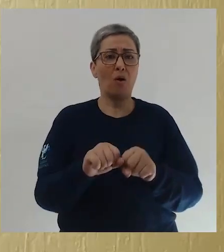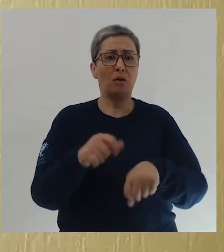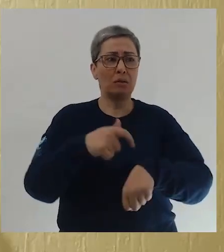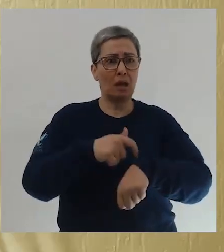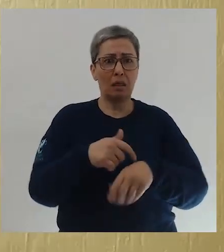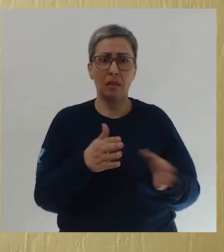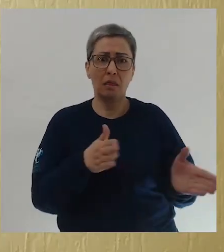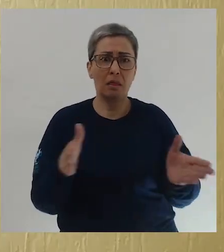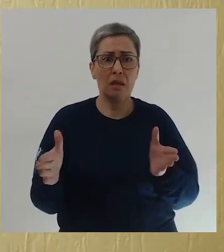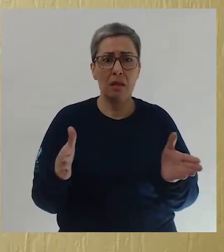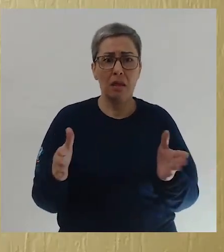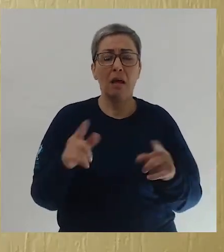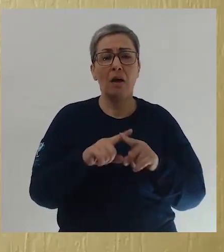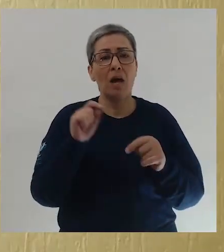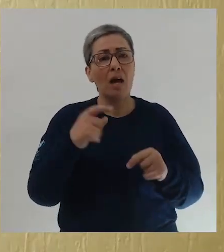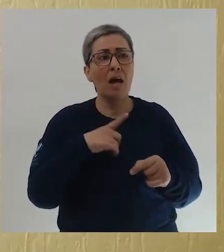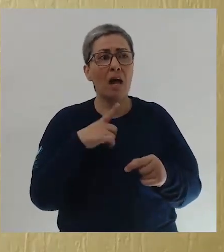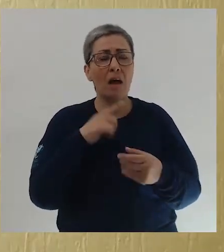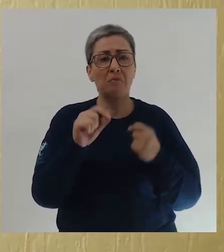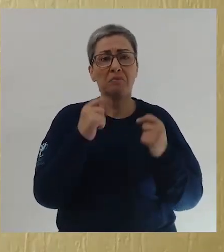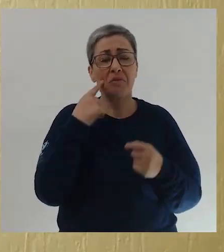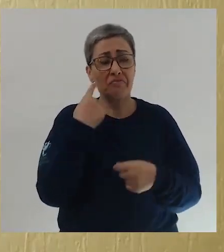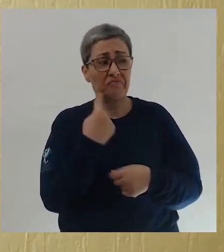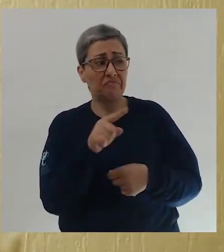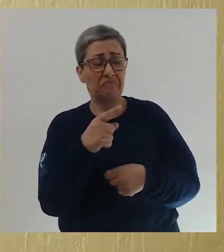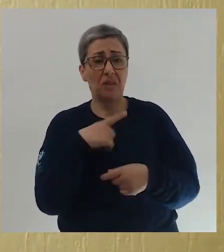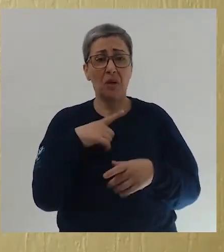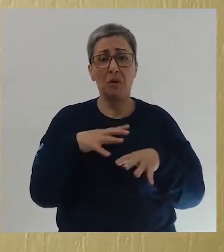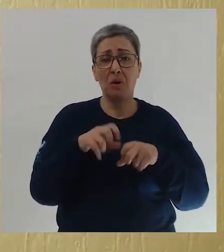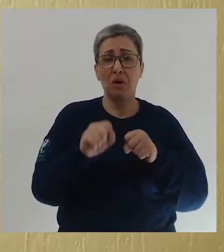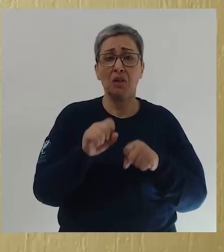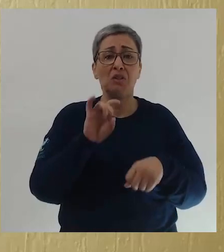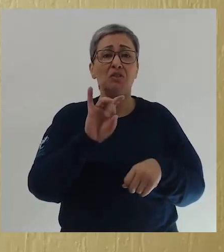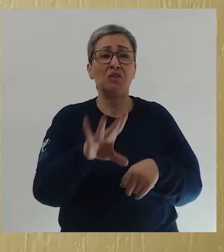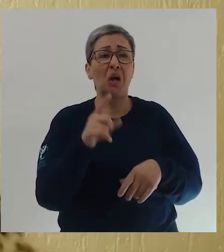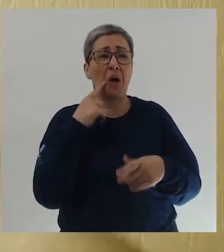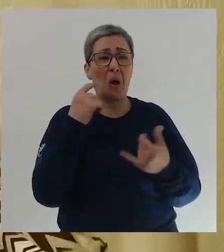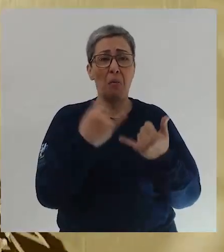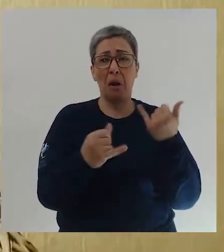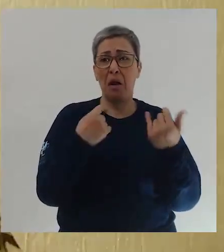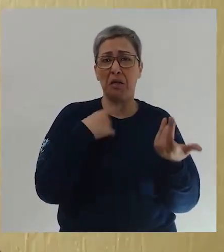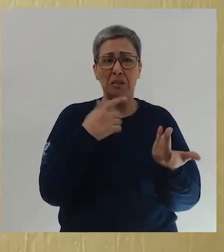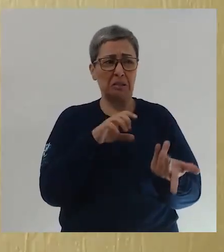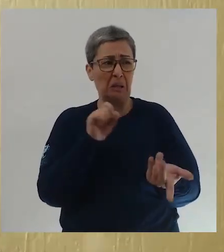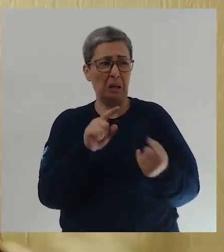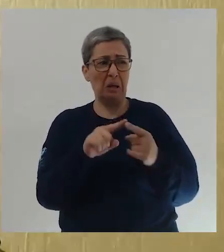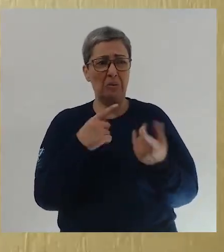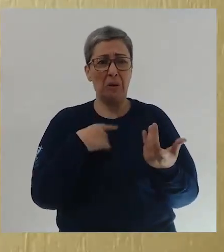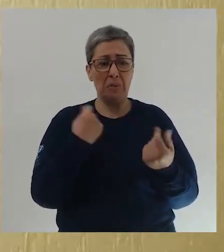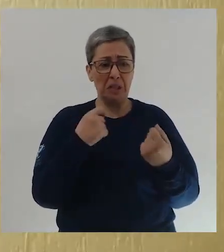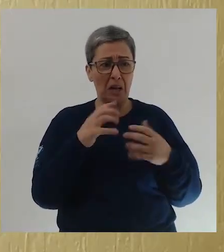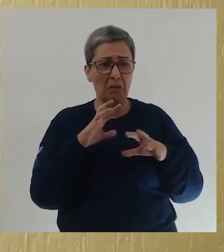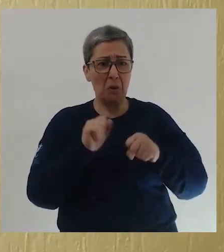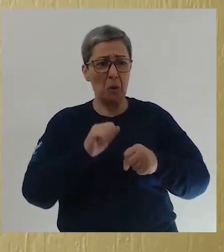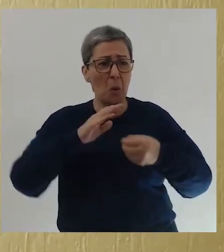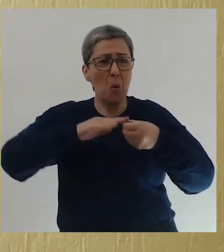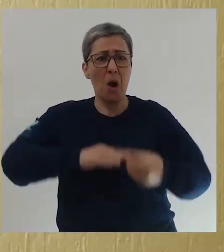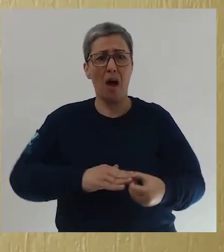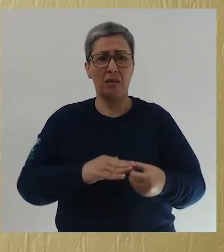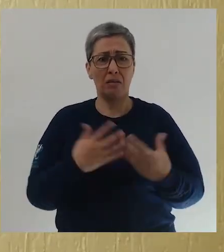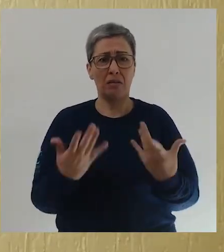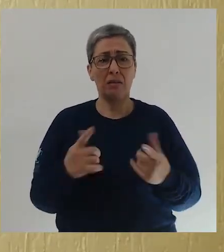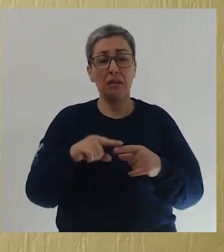né? Nessa época da colonização. Eles eram vistos pelos colonizadores apenas como selvagens que tinham que ser